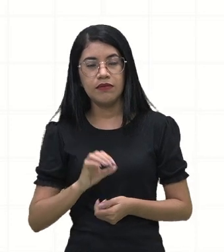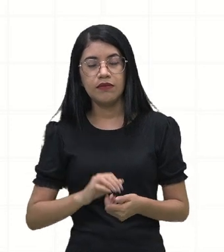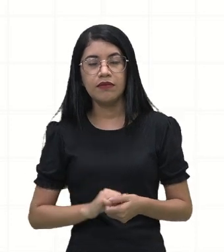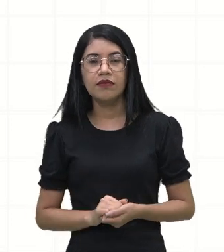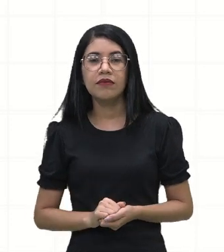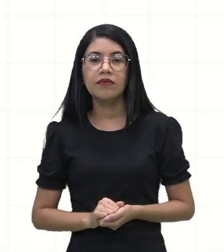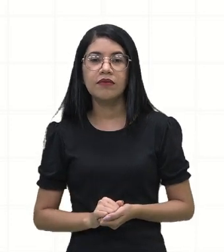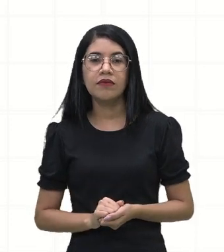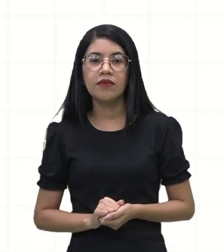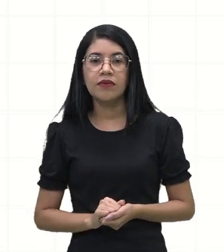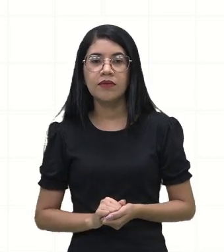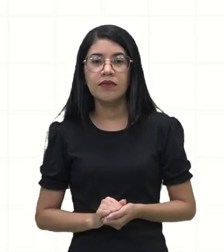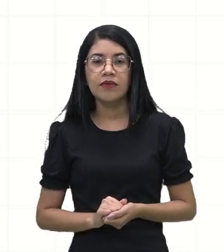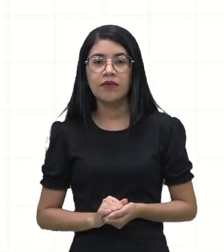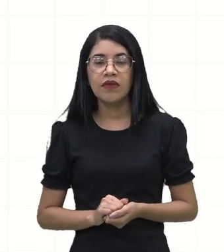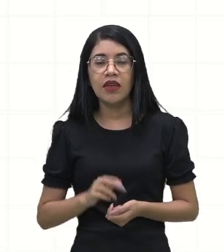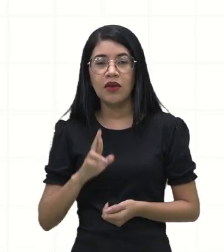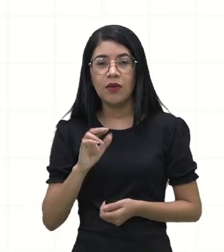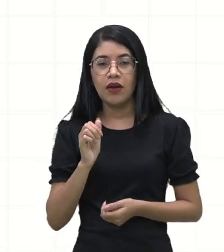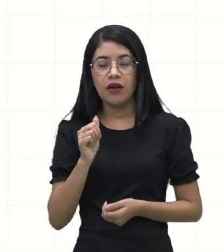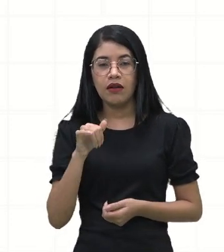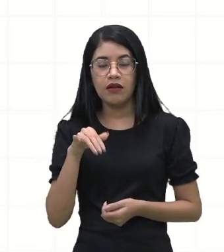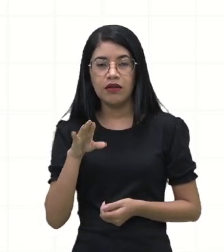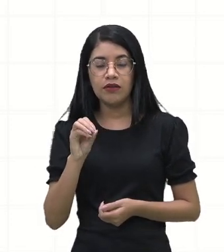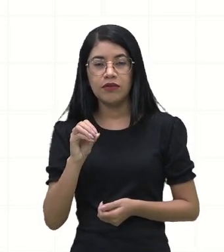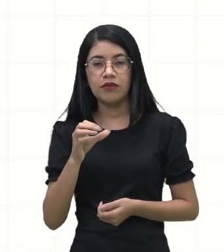E de 60, 360.